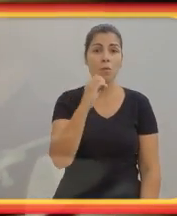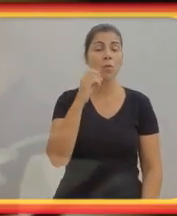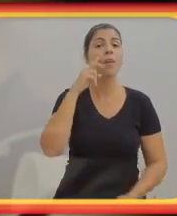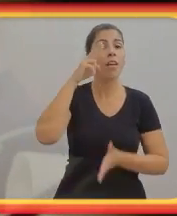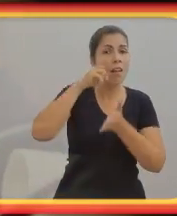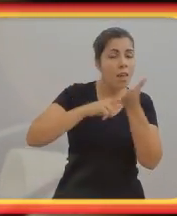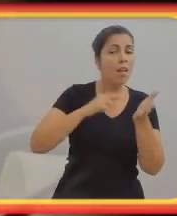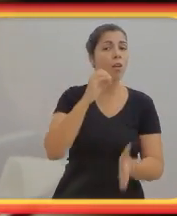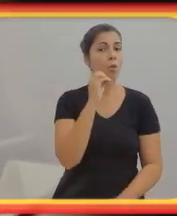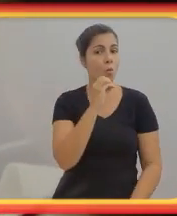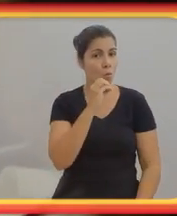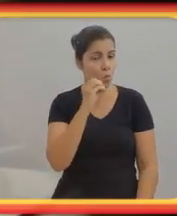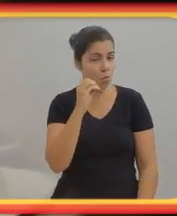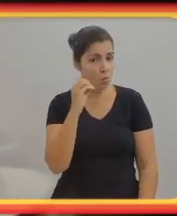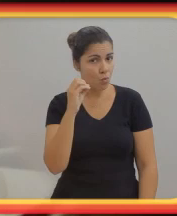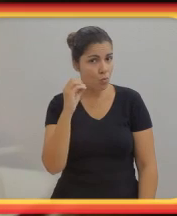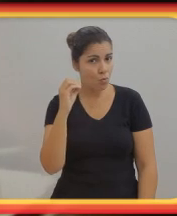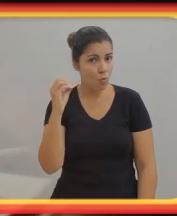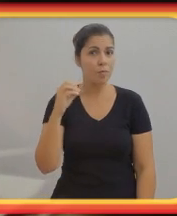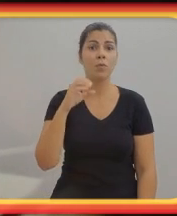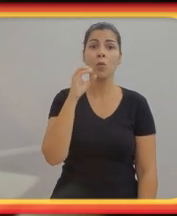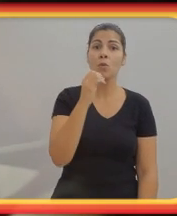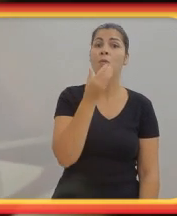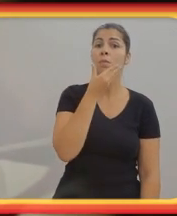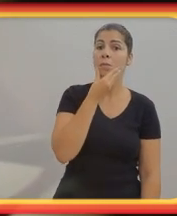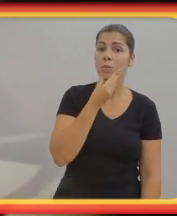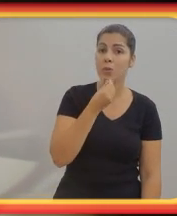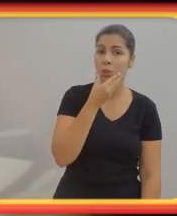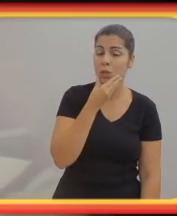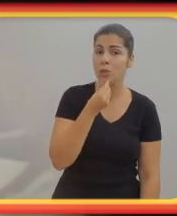O. Leia. O.